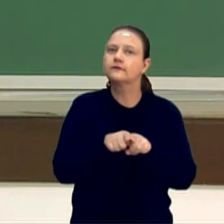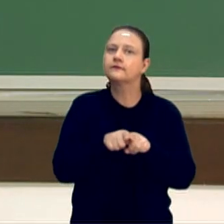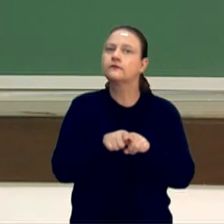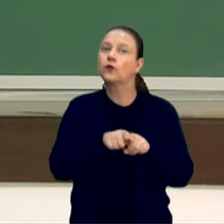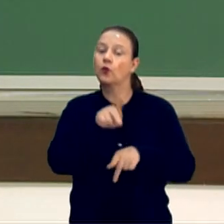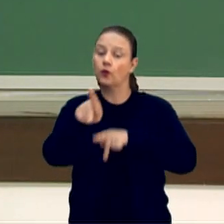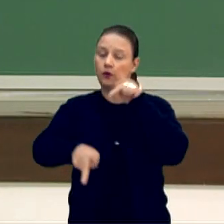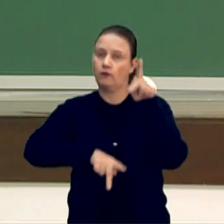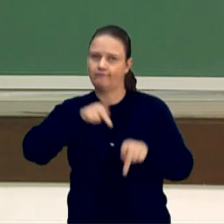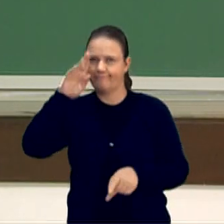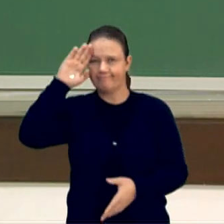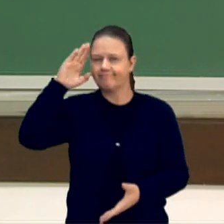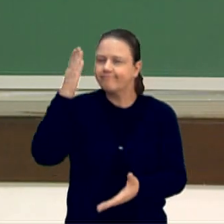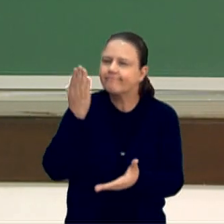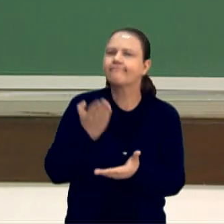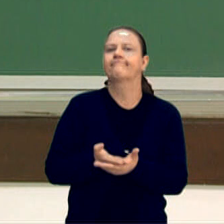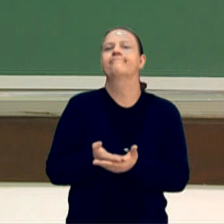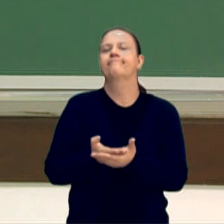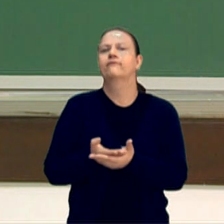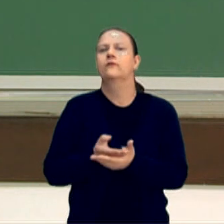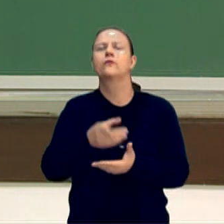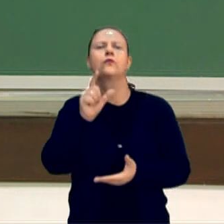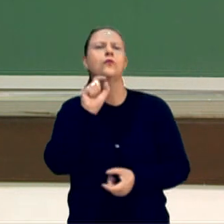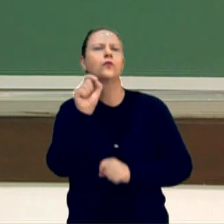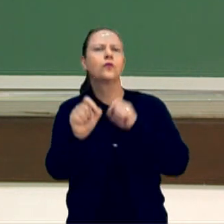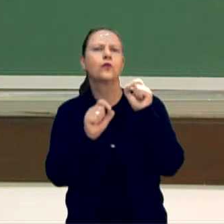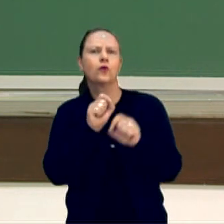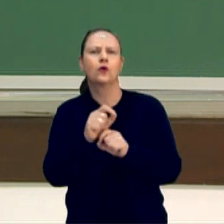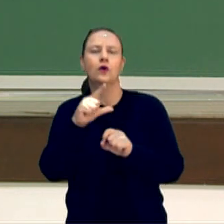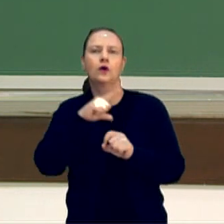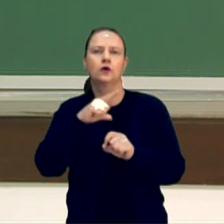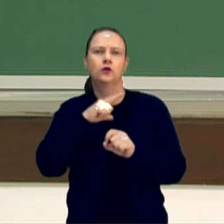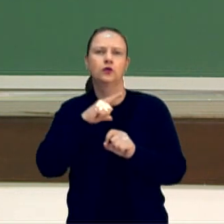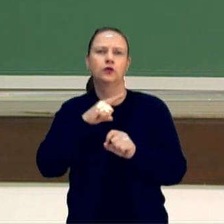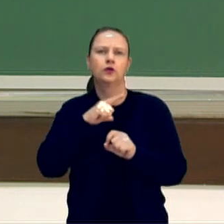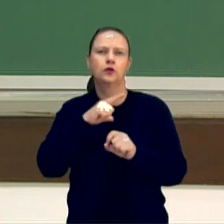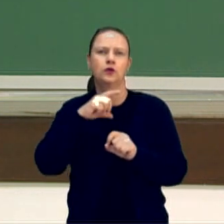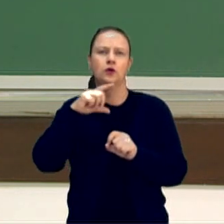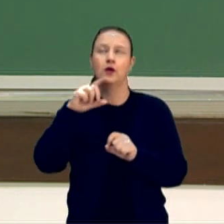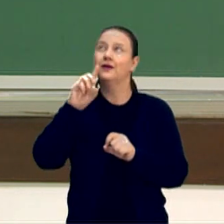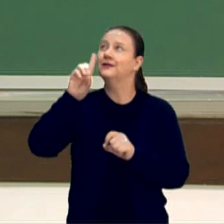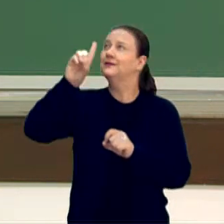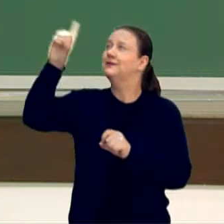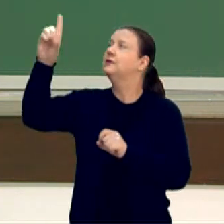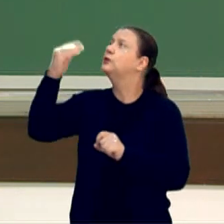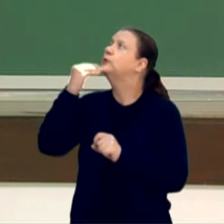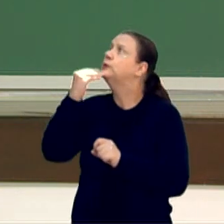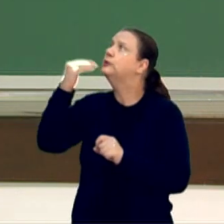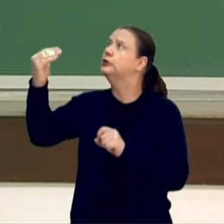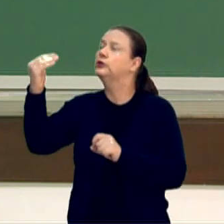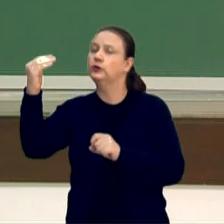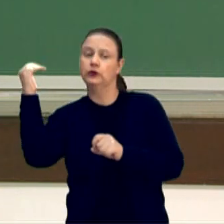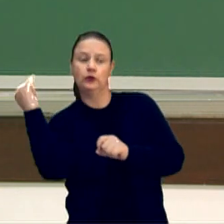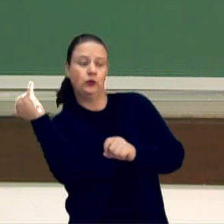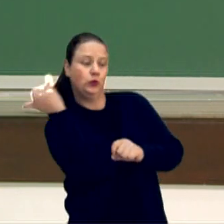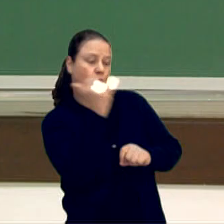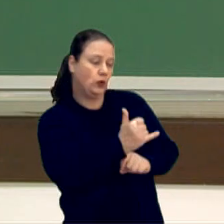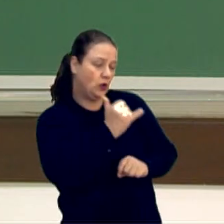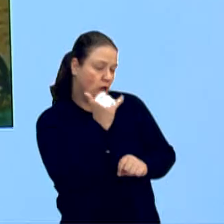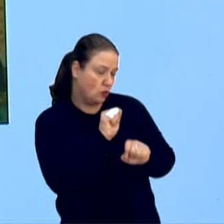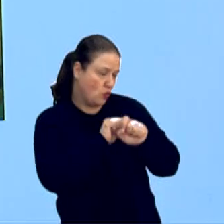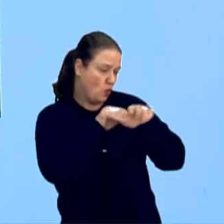acreditavam que havia um manifesto divino, Deus pediu para que aqueles